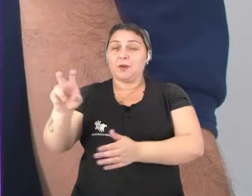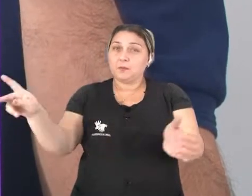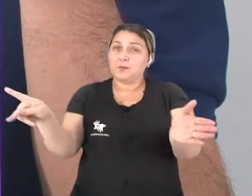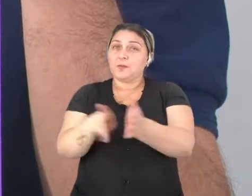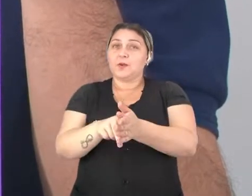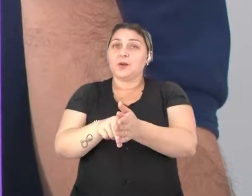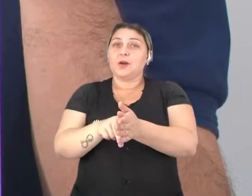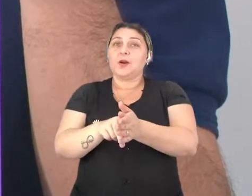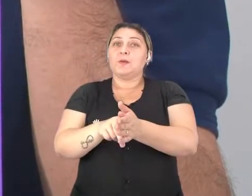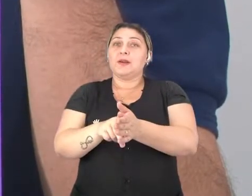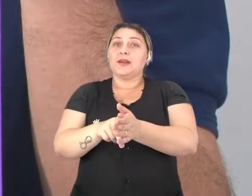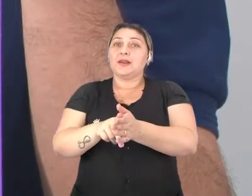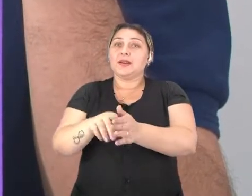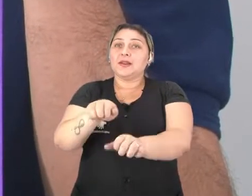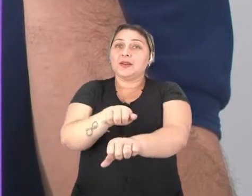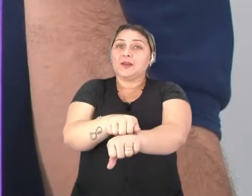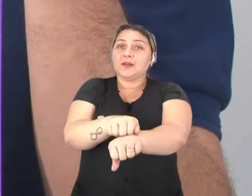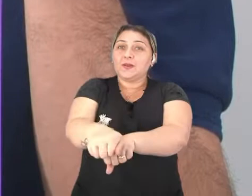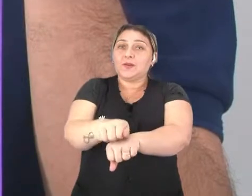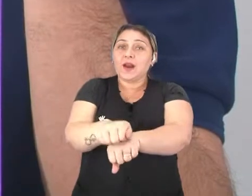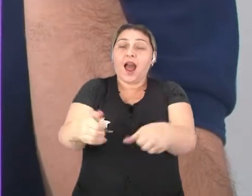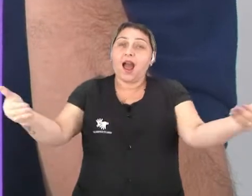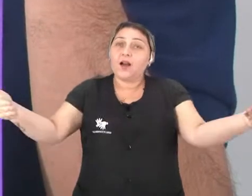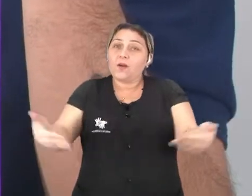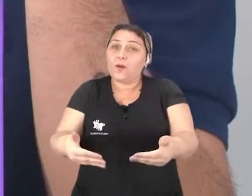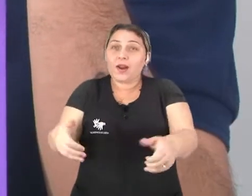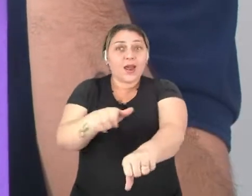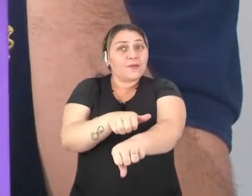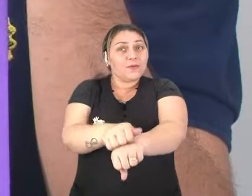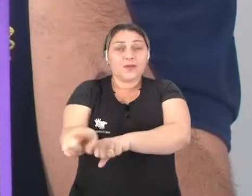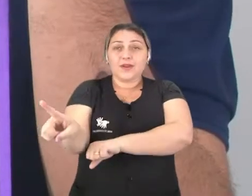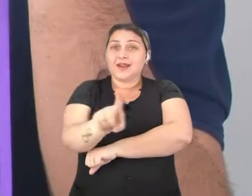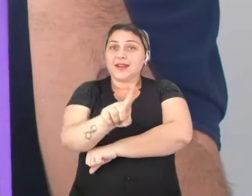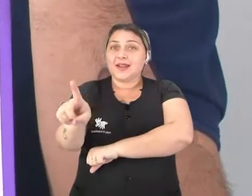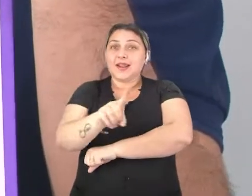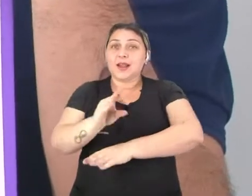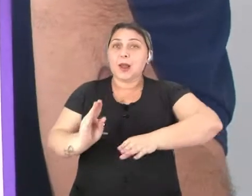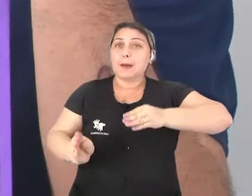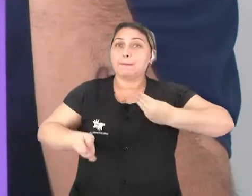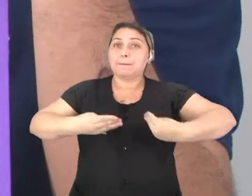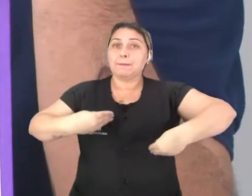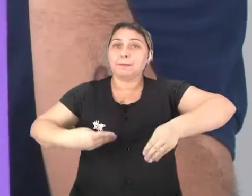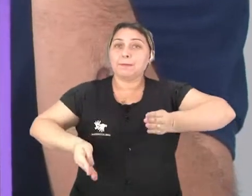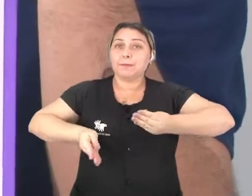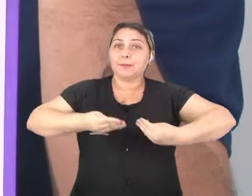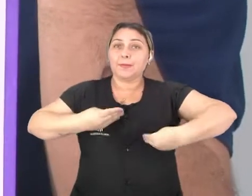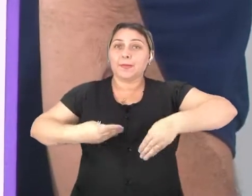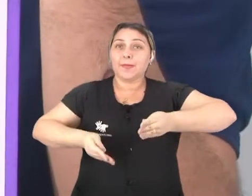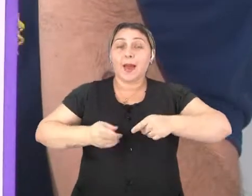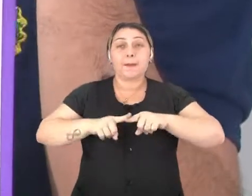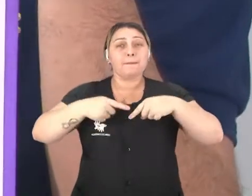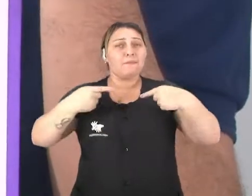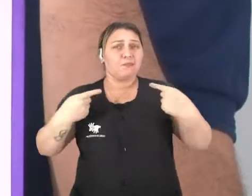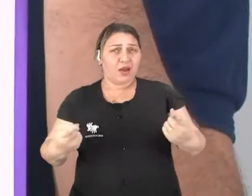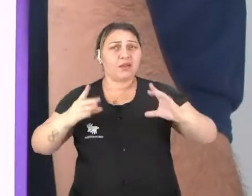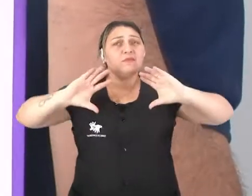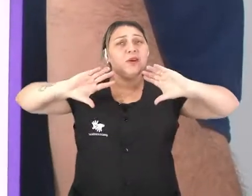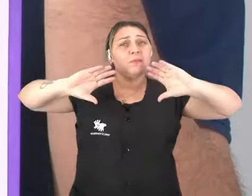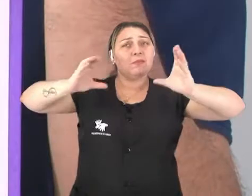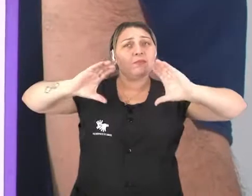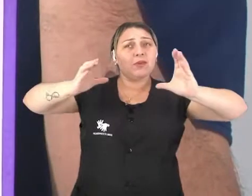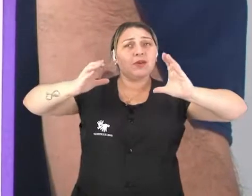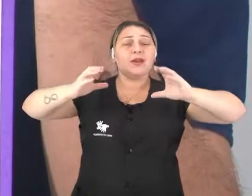de couro. Agora não era mais de couro, era de plástico. Mas era uma